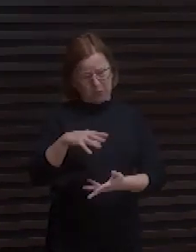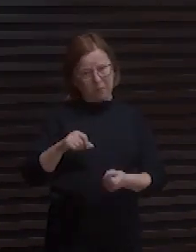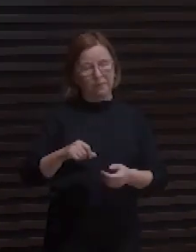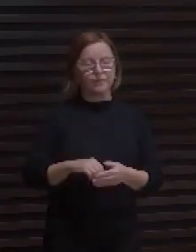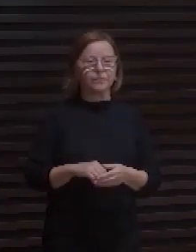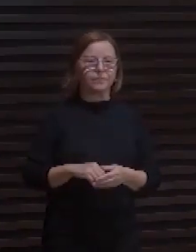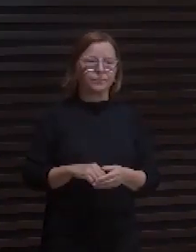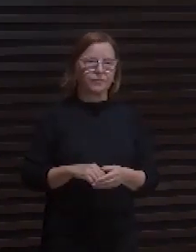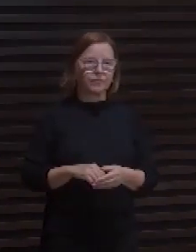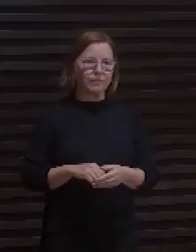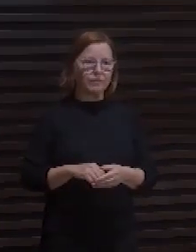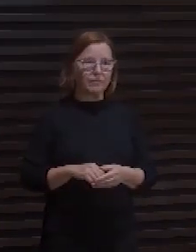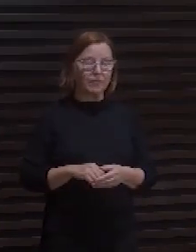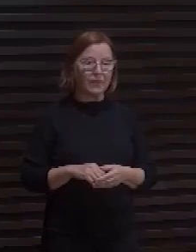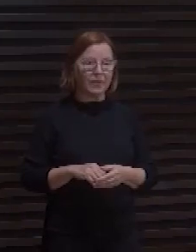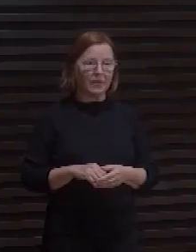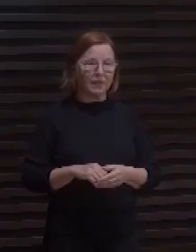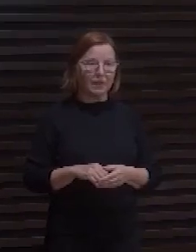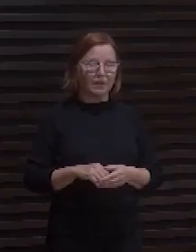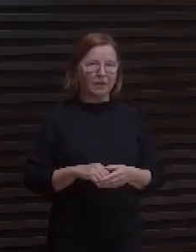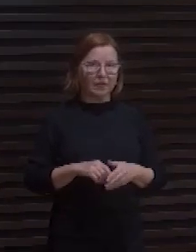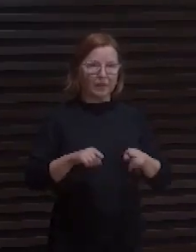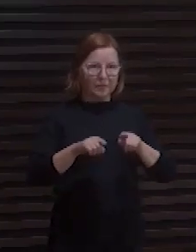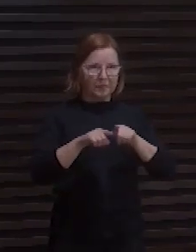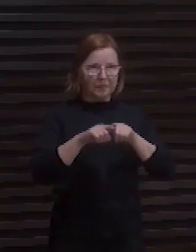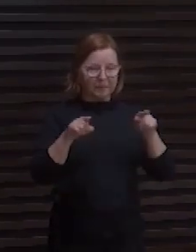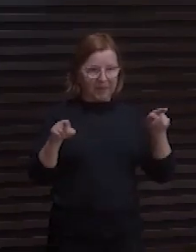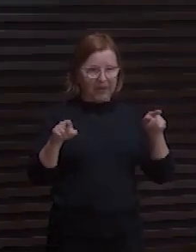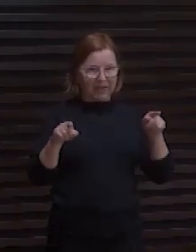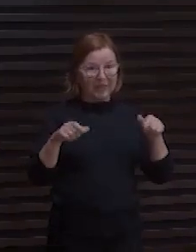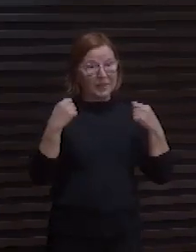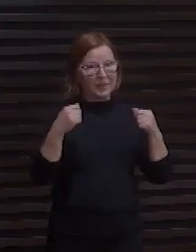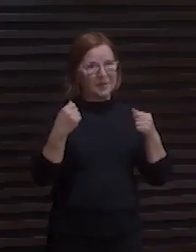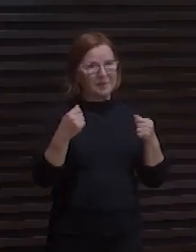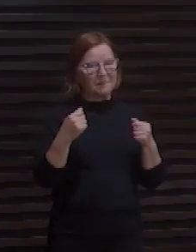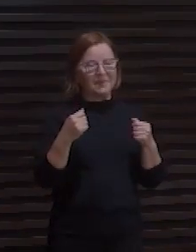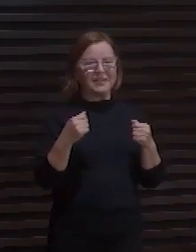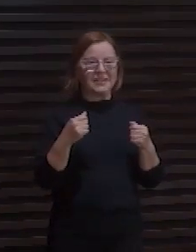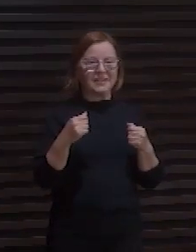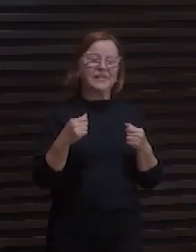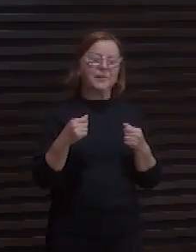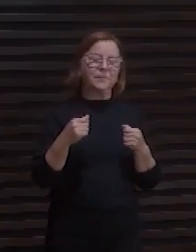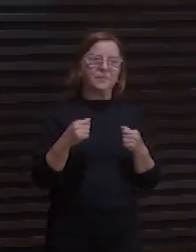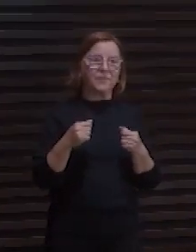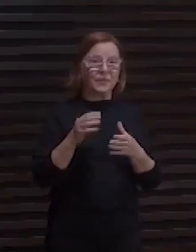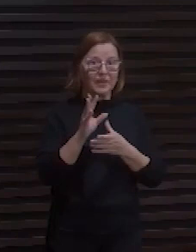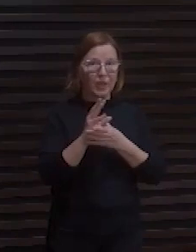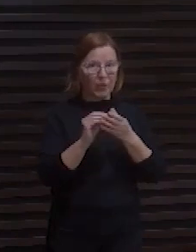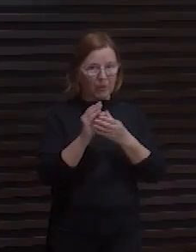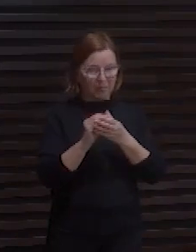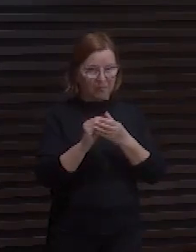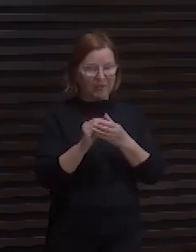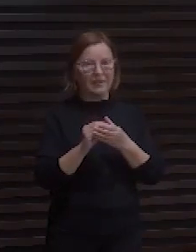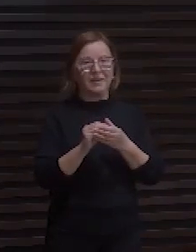nas Escrituras. Trata-se de uma conformação à palavra de Deus. Os cristãos, ou seja,